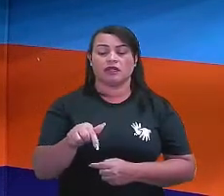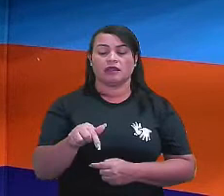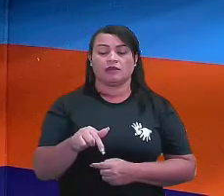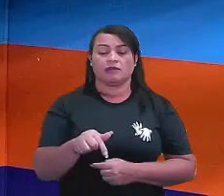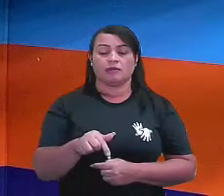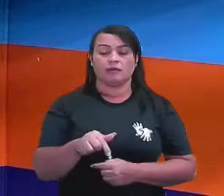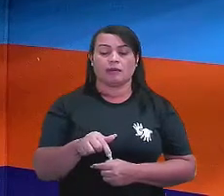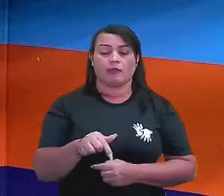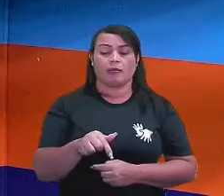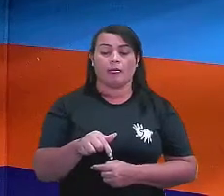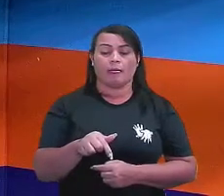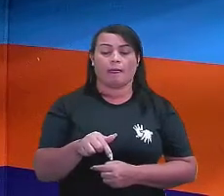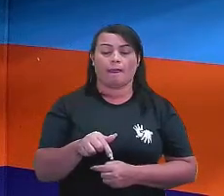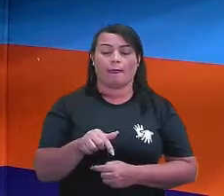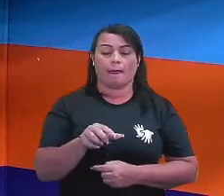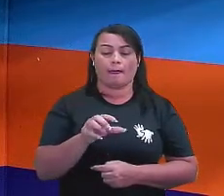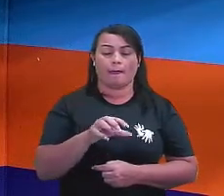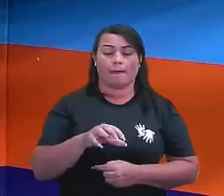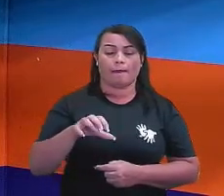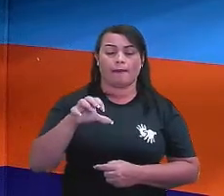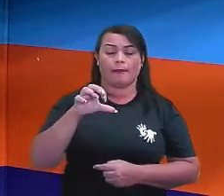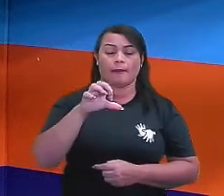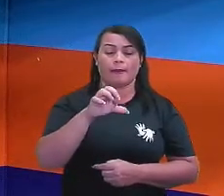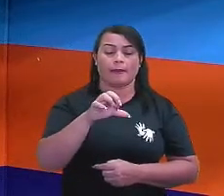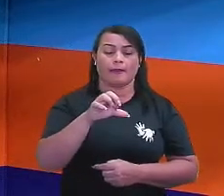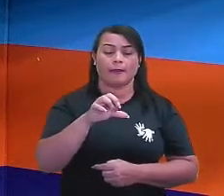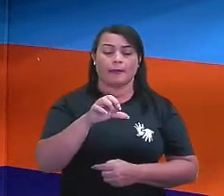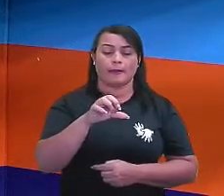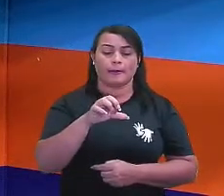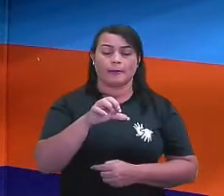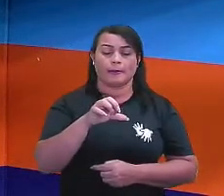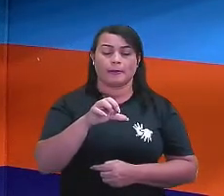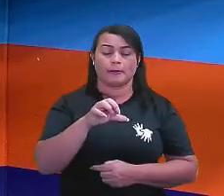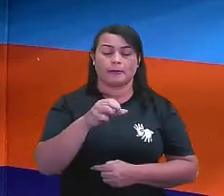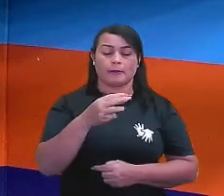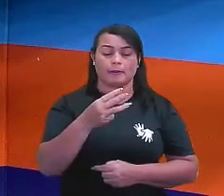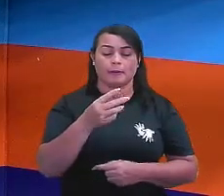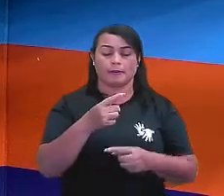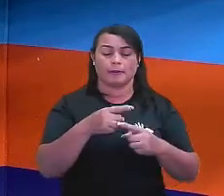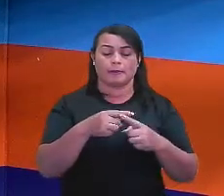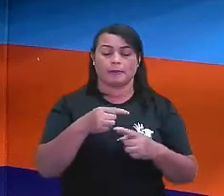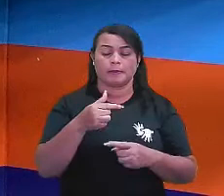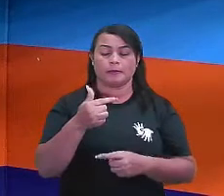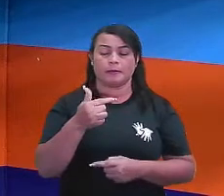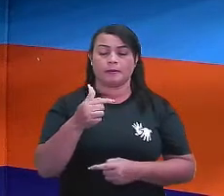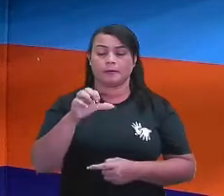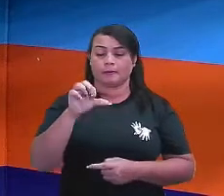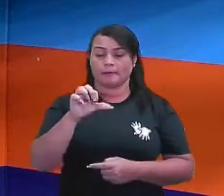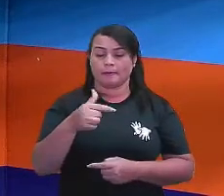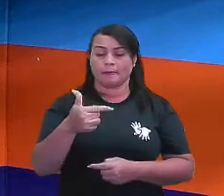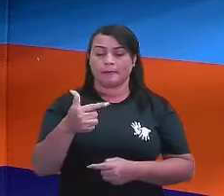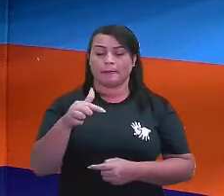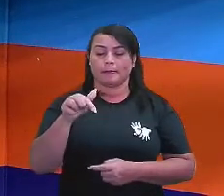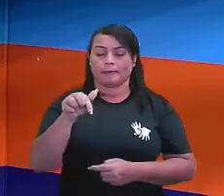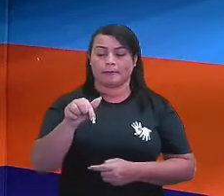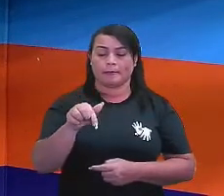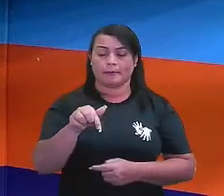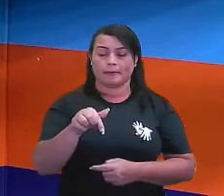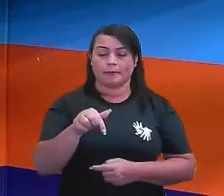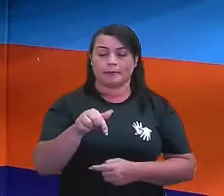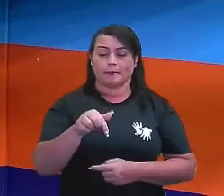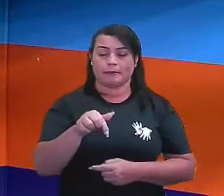27. Então, eu pego 9 e jogo aqui. 3 vezes 9, 27. E